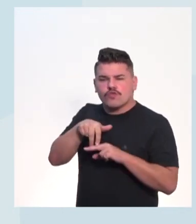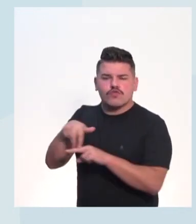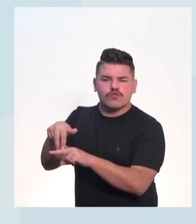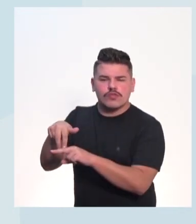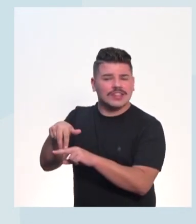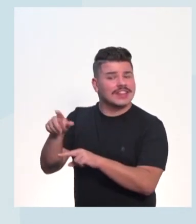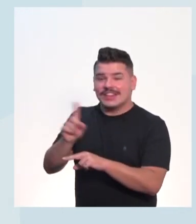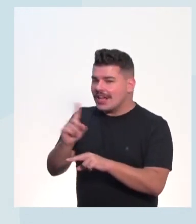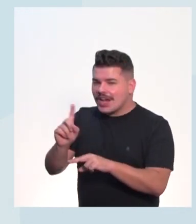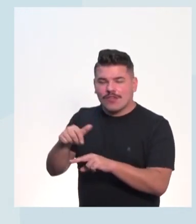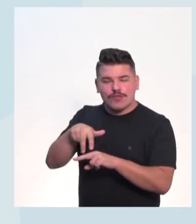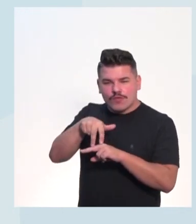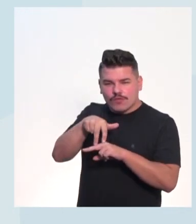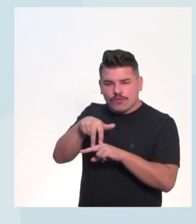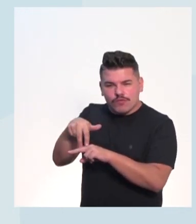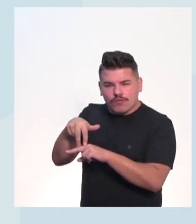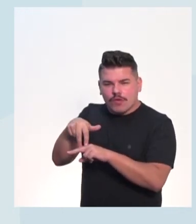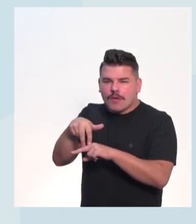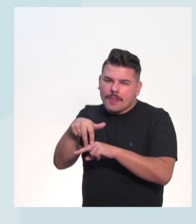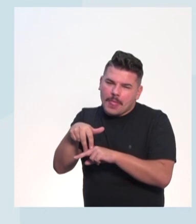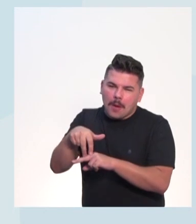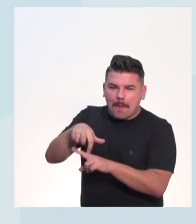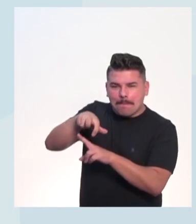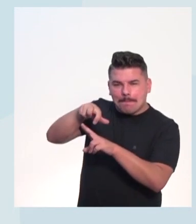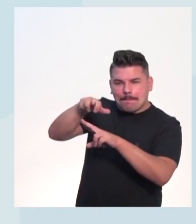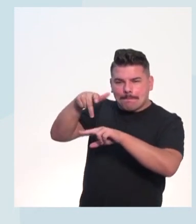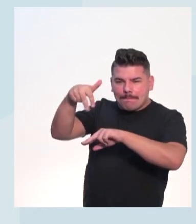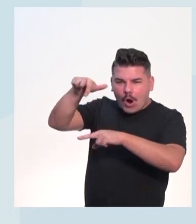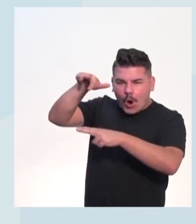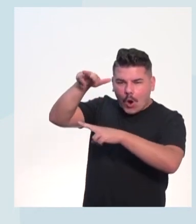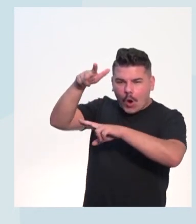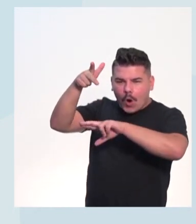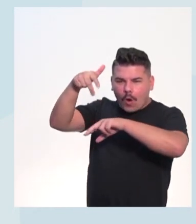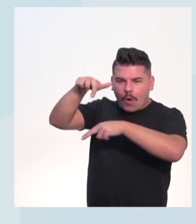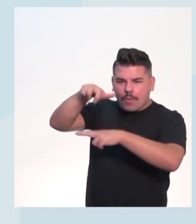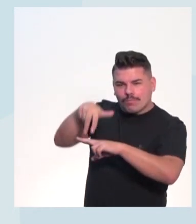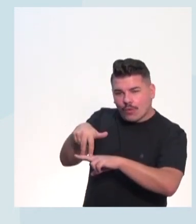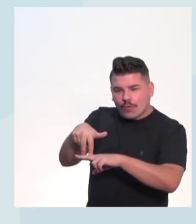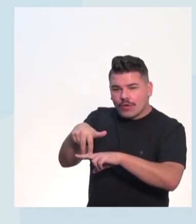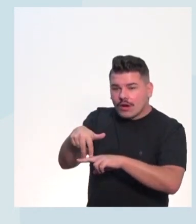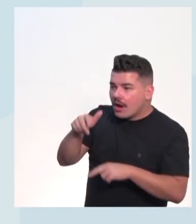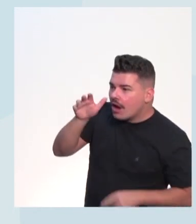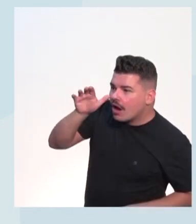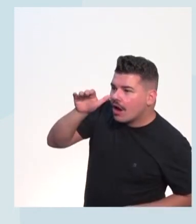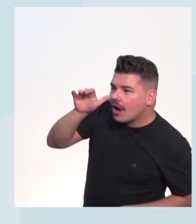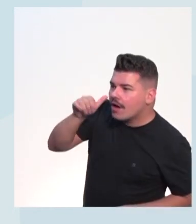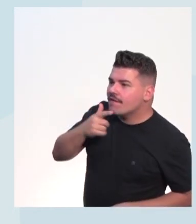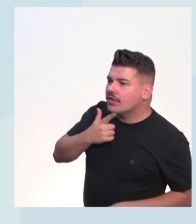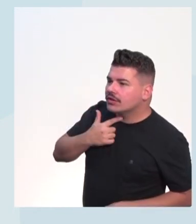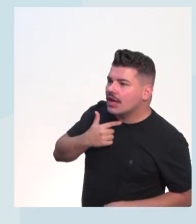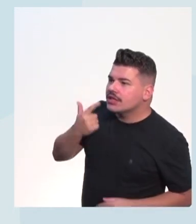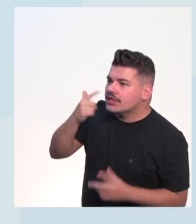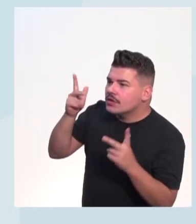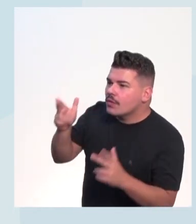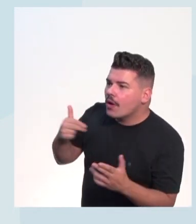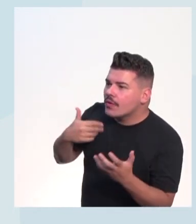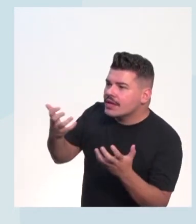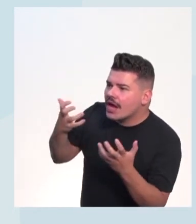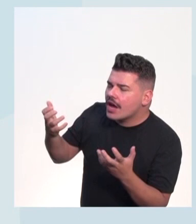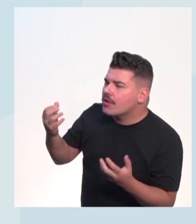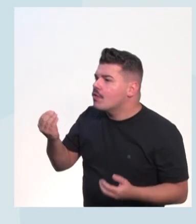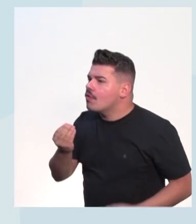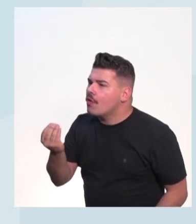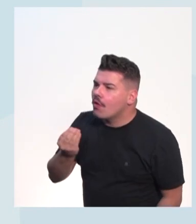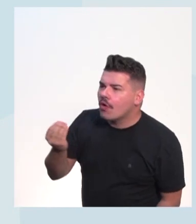está interessado em repetir uma manobra que ele viu um colega fazer e ele quer muito entender como que ele fez. O que